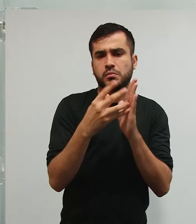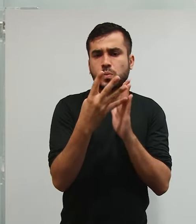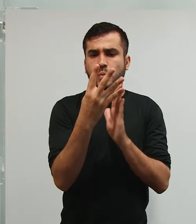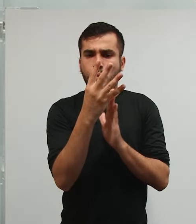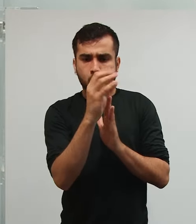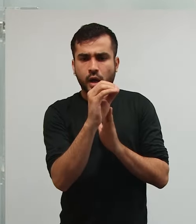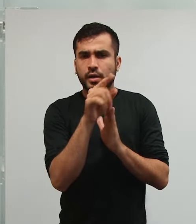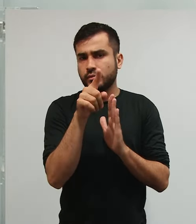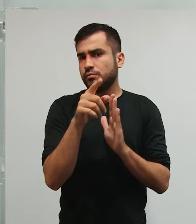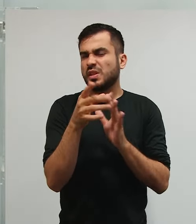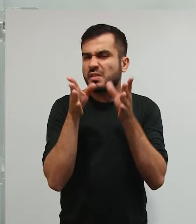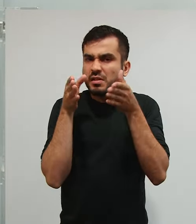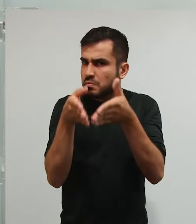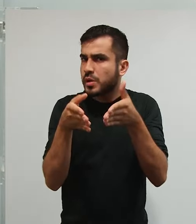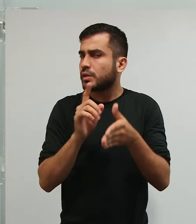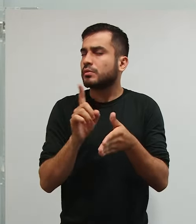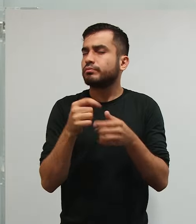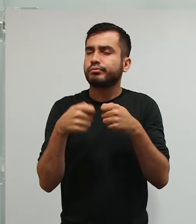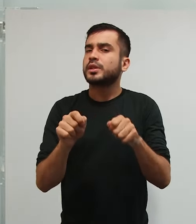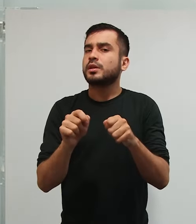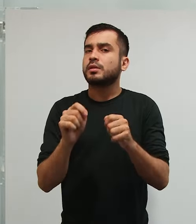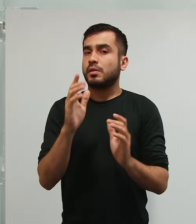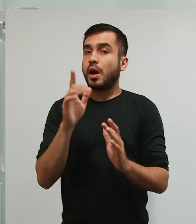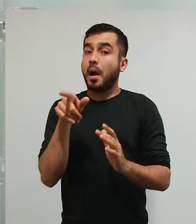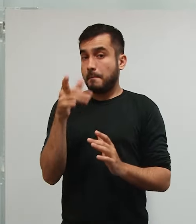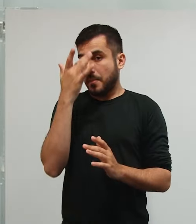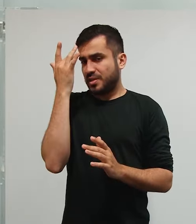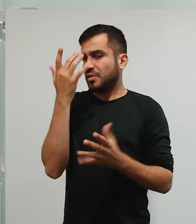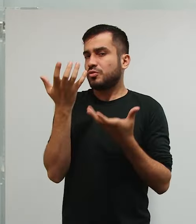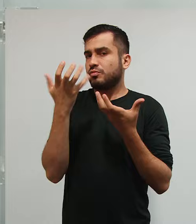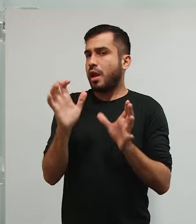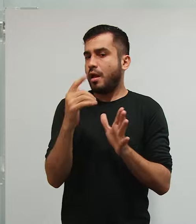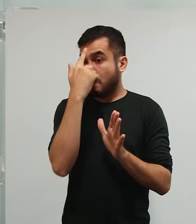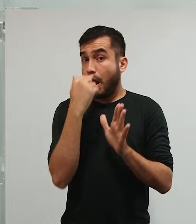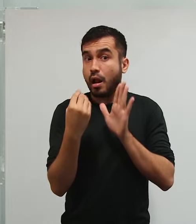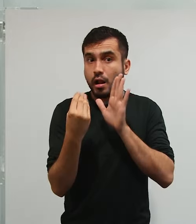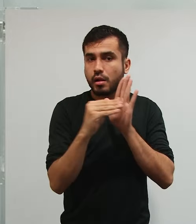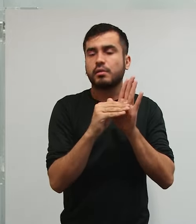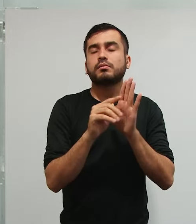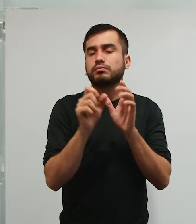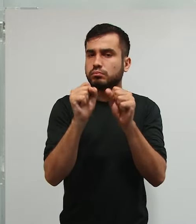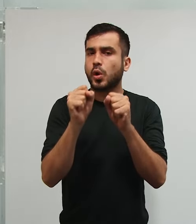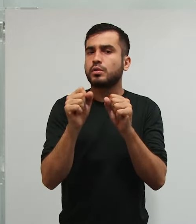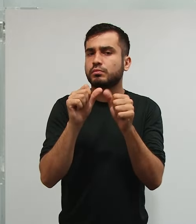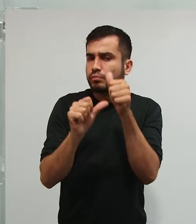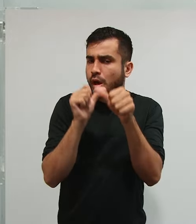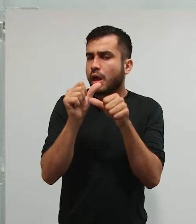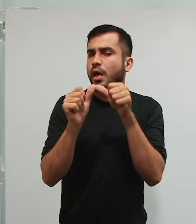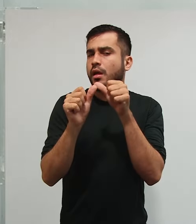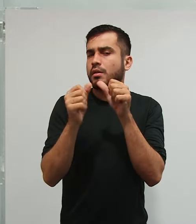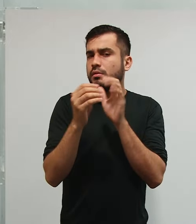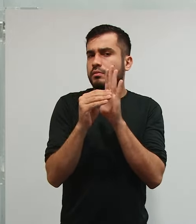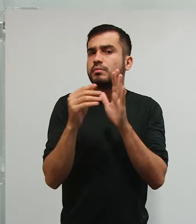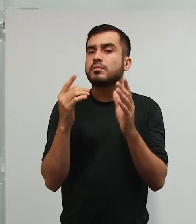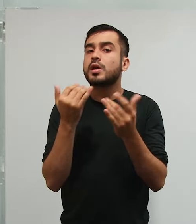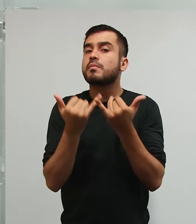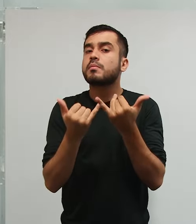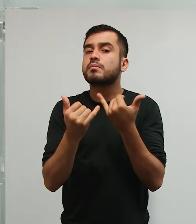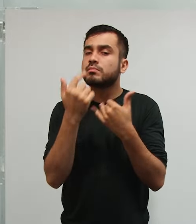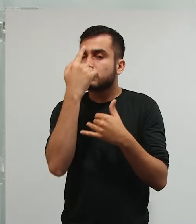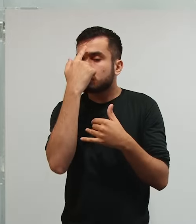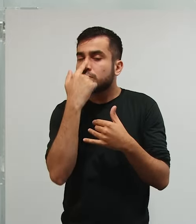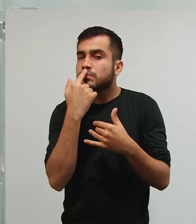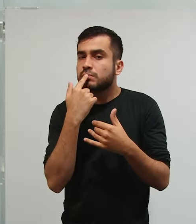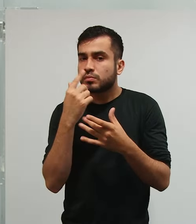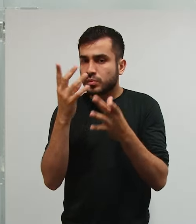idade entre 30 e 40 anos, se você não quiser fazer maiores especificações, ou se a pessoa não quiser dar maiores